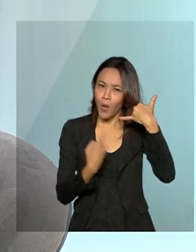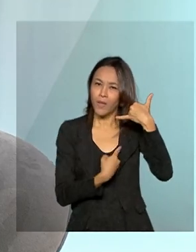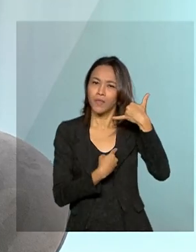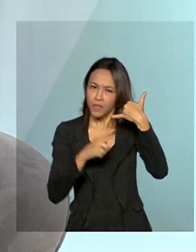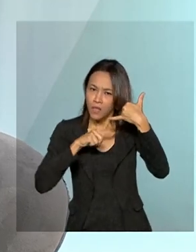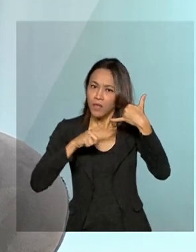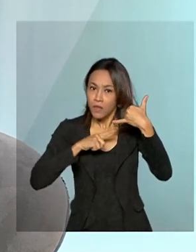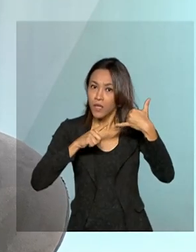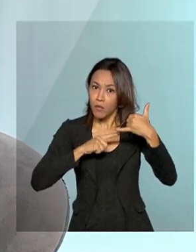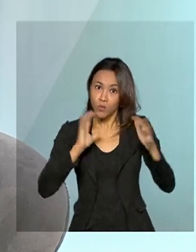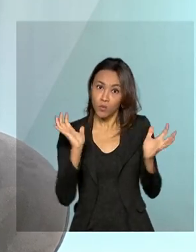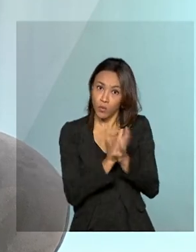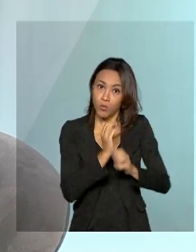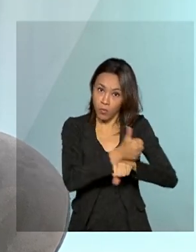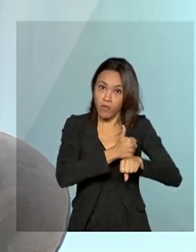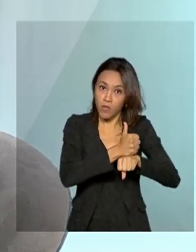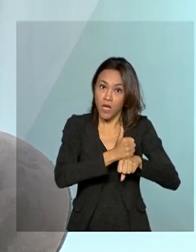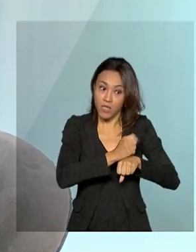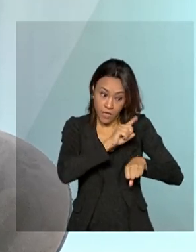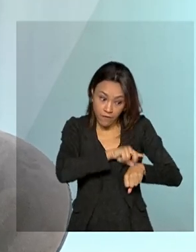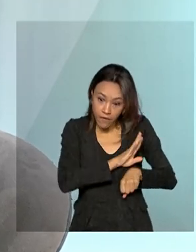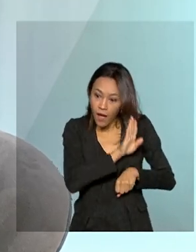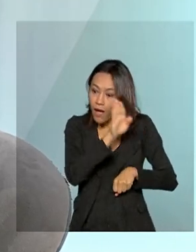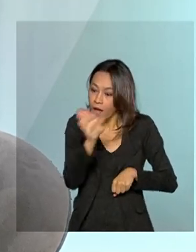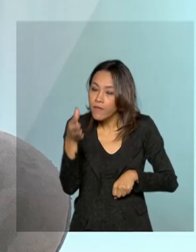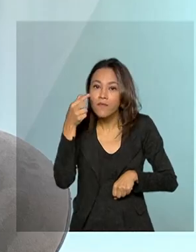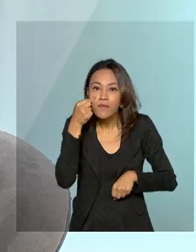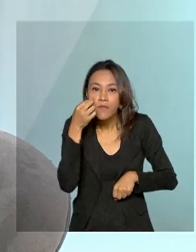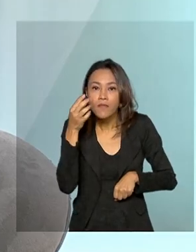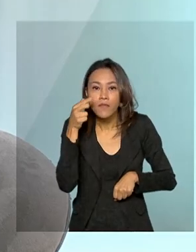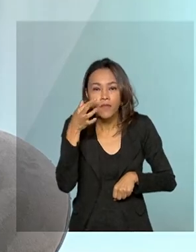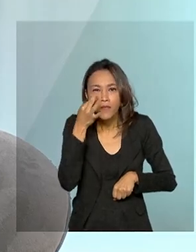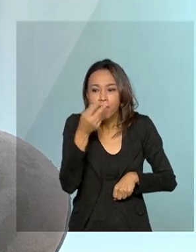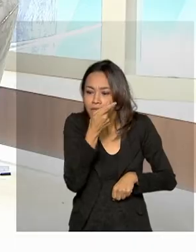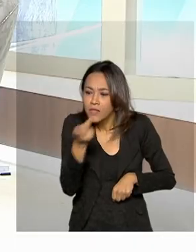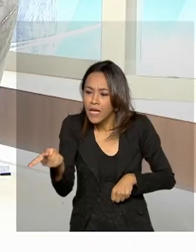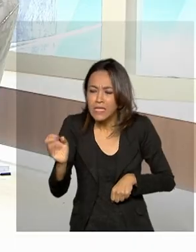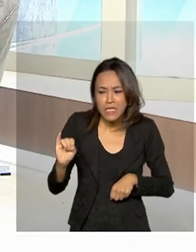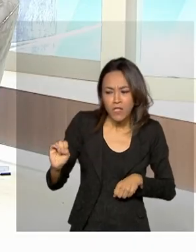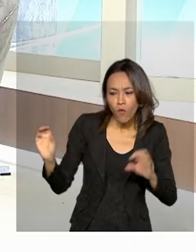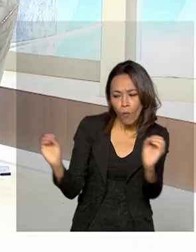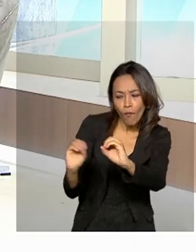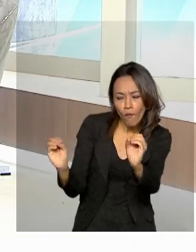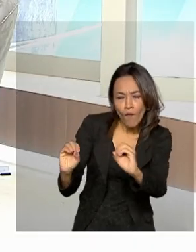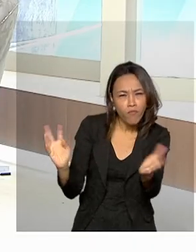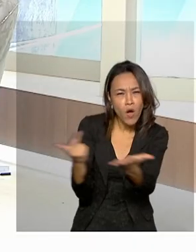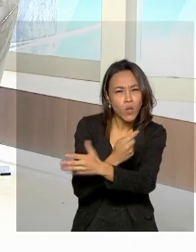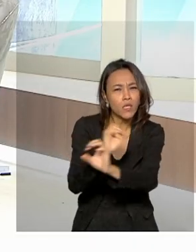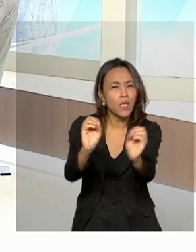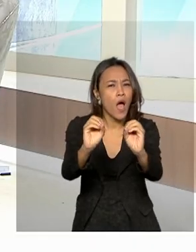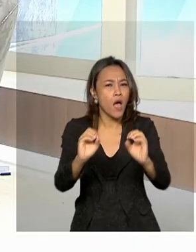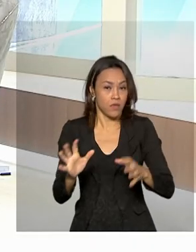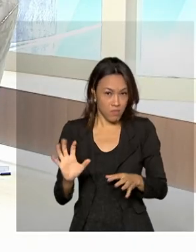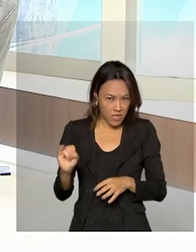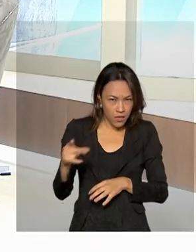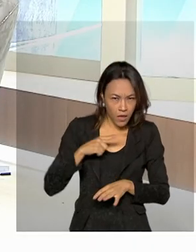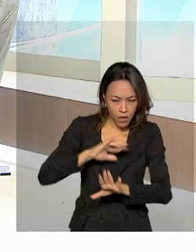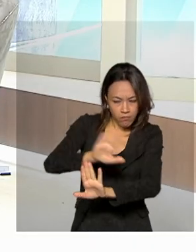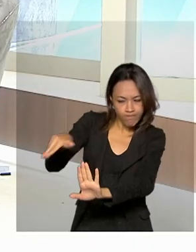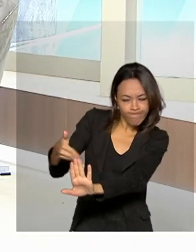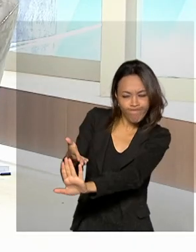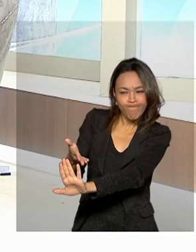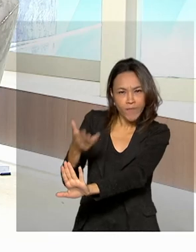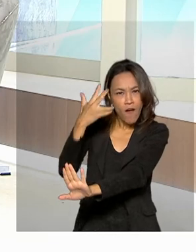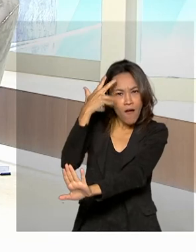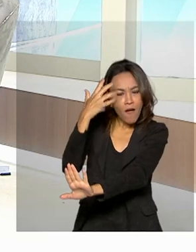equipe especializada para ir na casa. Se não for nada, não vai acontecer nada com a família. Mas se tiver um agressor, a gente vai identificar. E